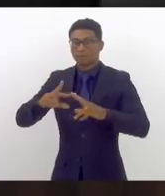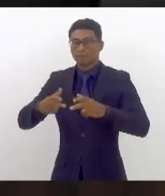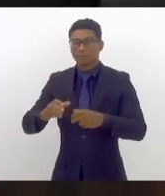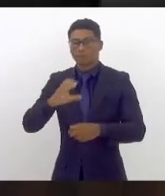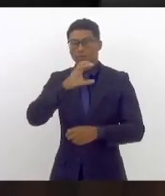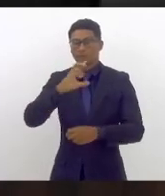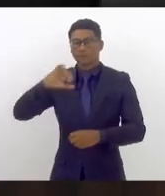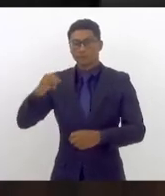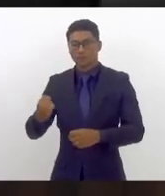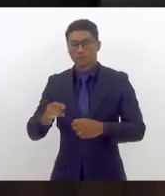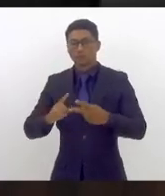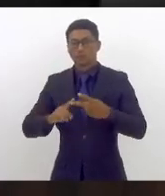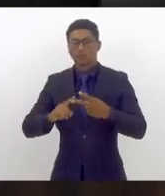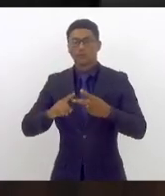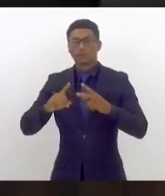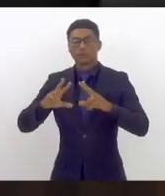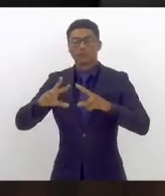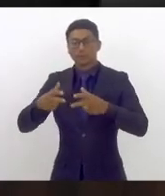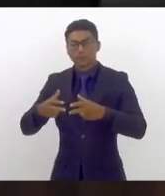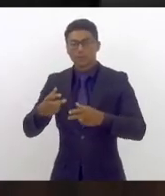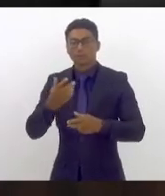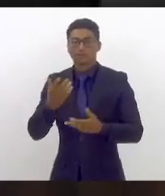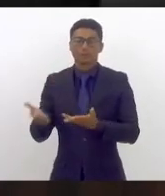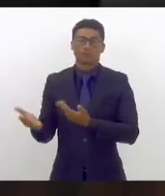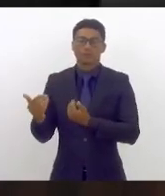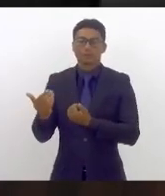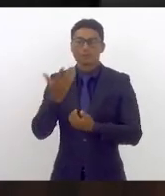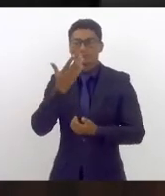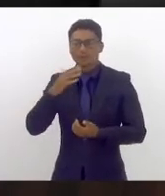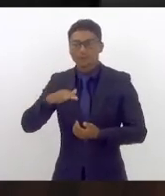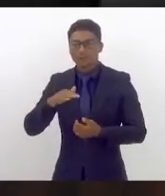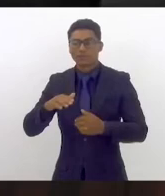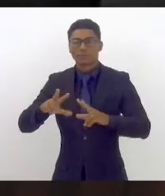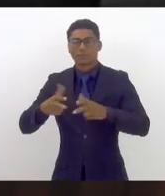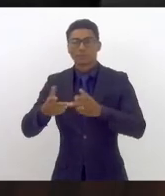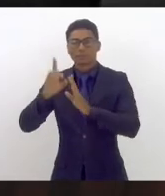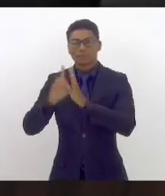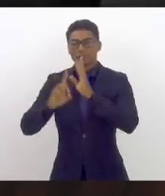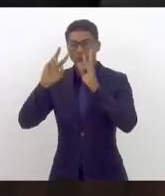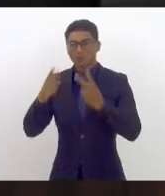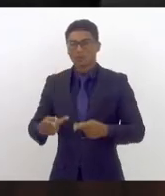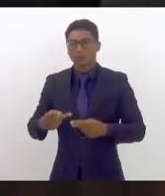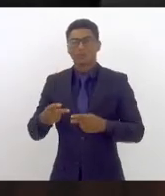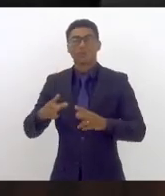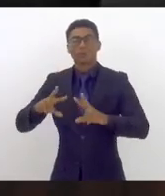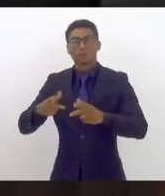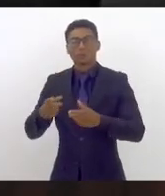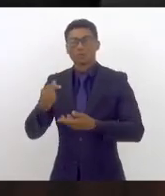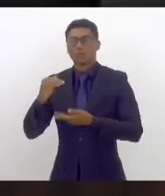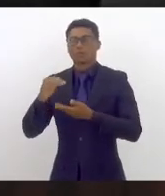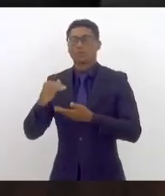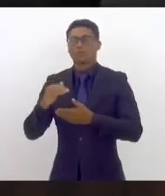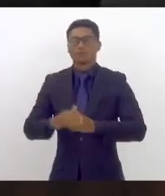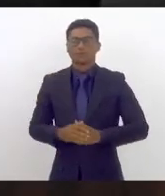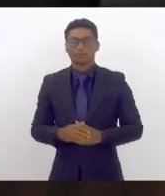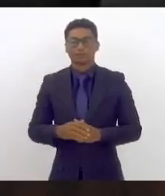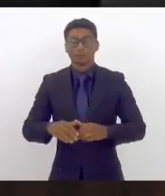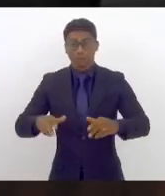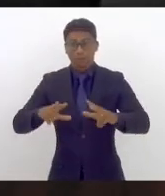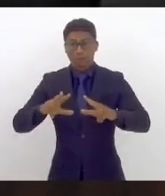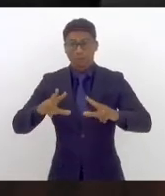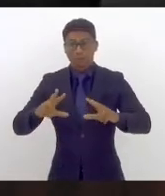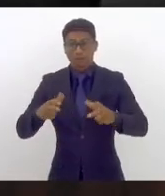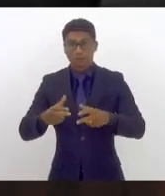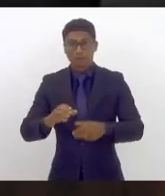e ação da Criança e do Adolescente do Idoso defesa dos direitos humanos e orçamento para emitir parecer pela comissão